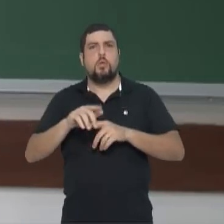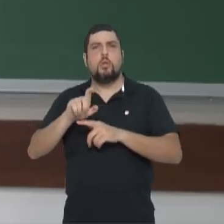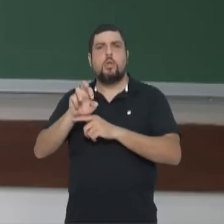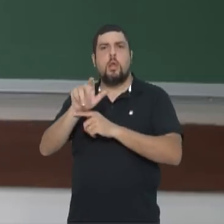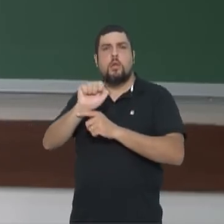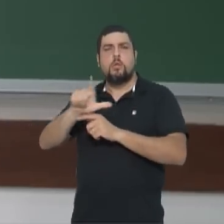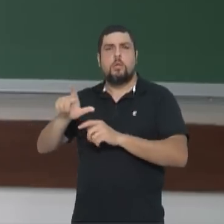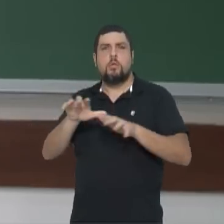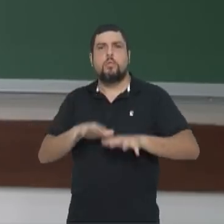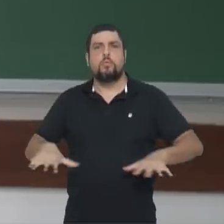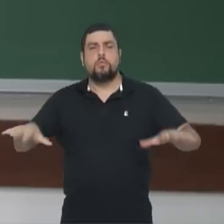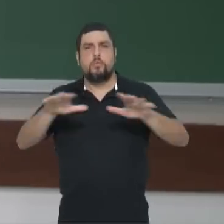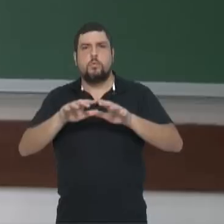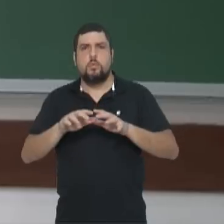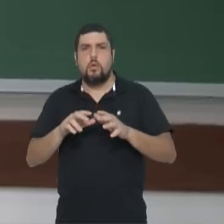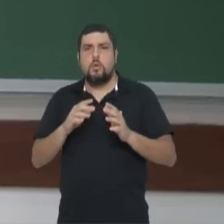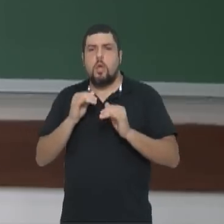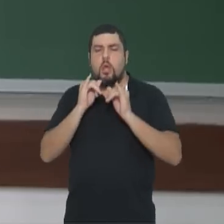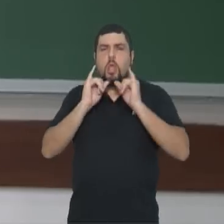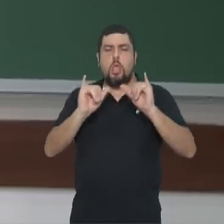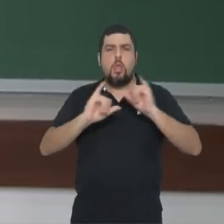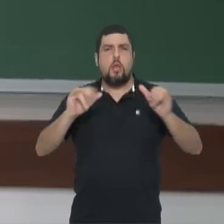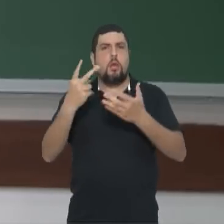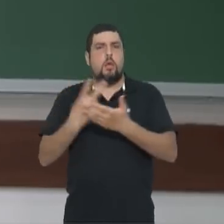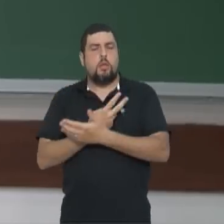uma informação errada.